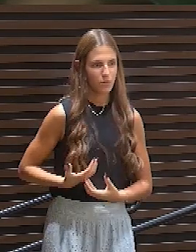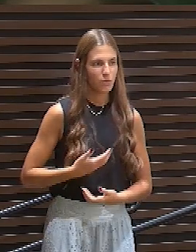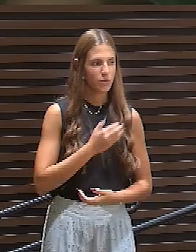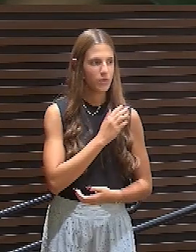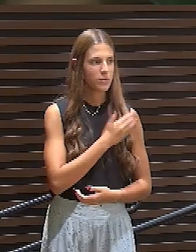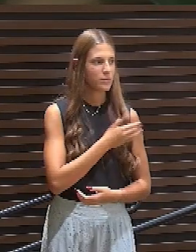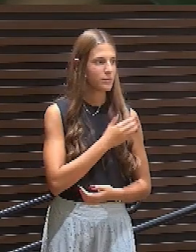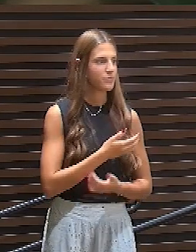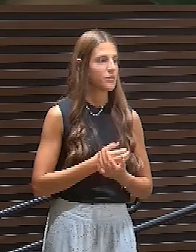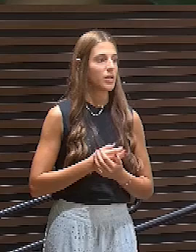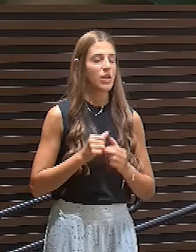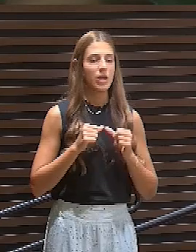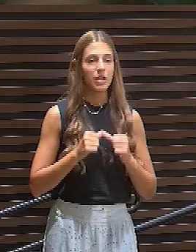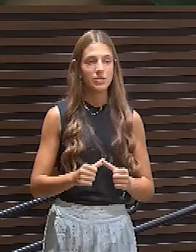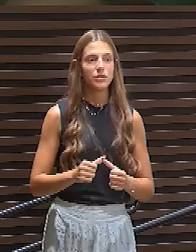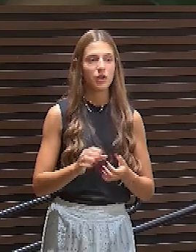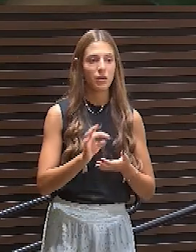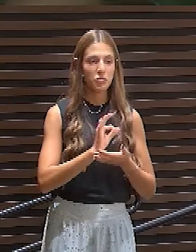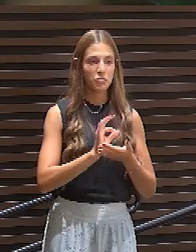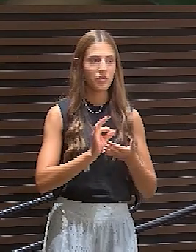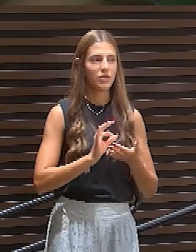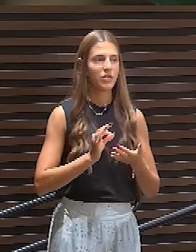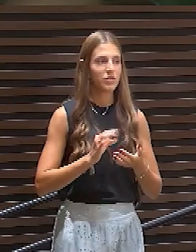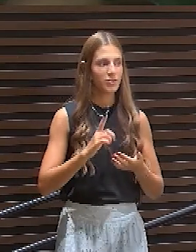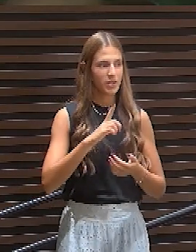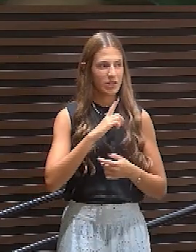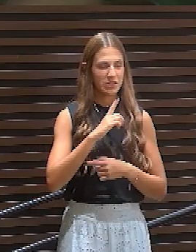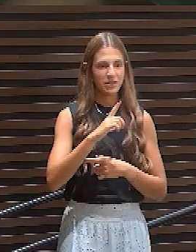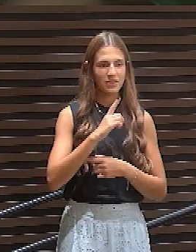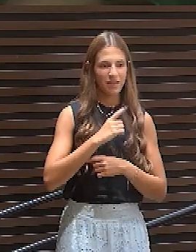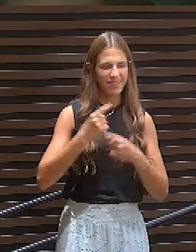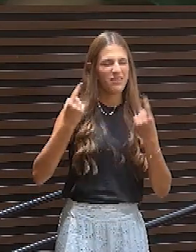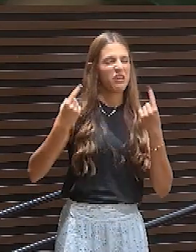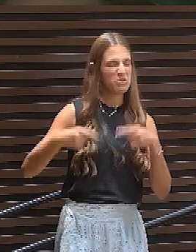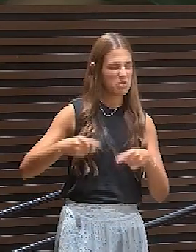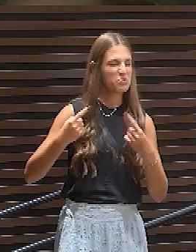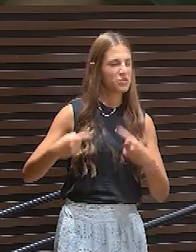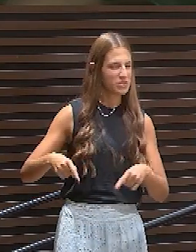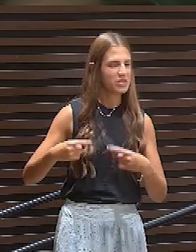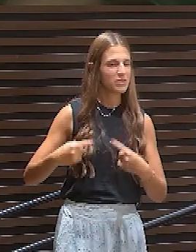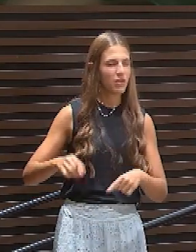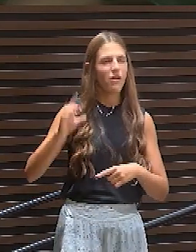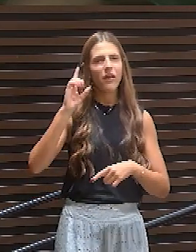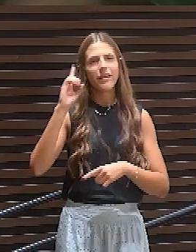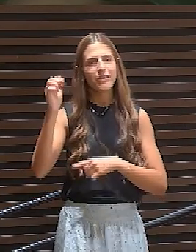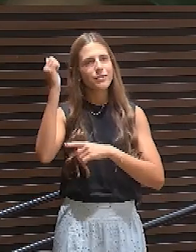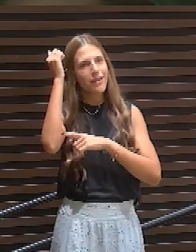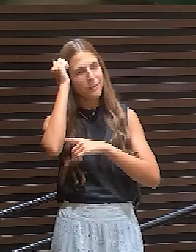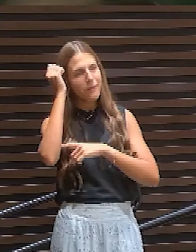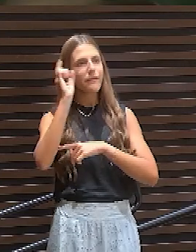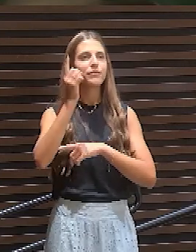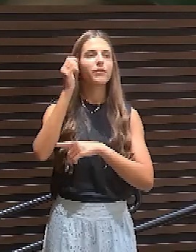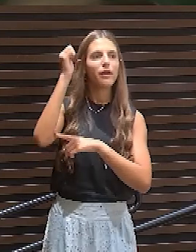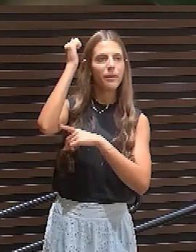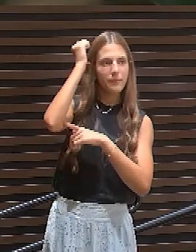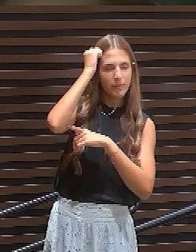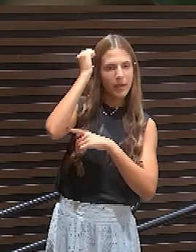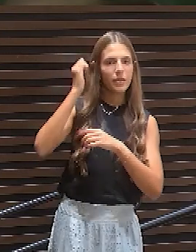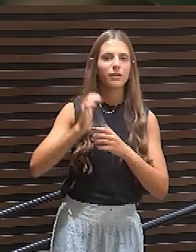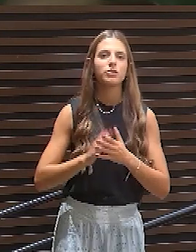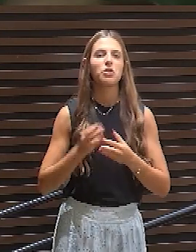Esse é um dos textos que dá muita discussão. Deus não arrepende, se arrepende. Como é que é